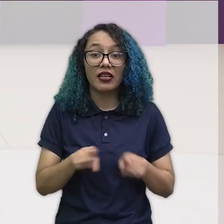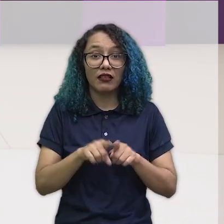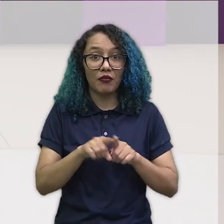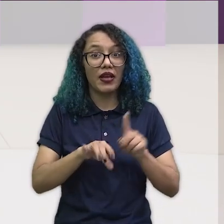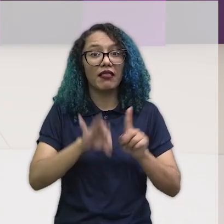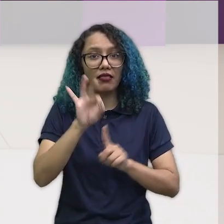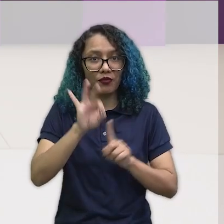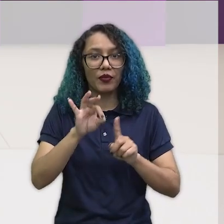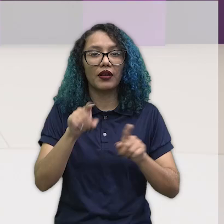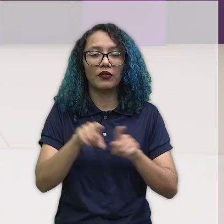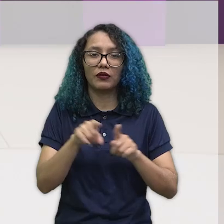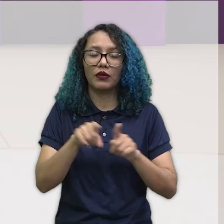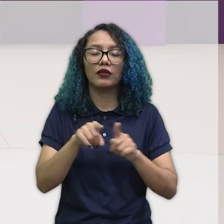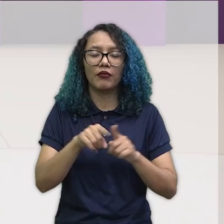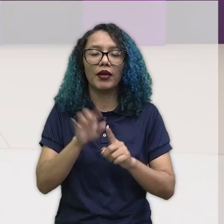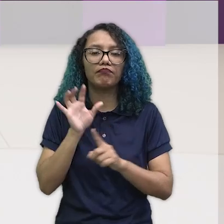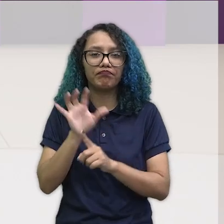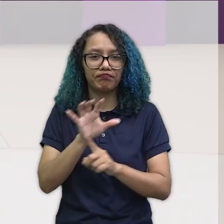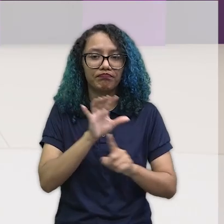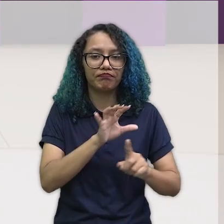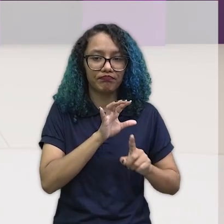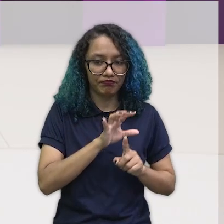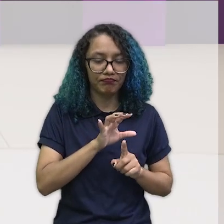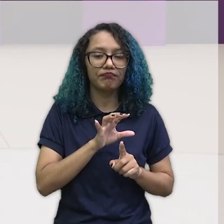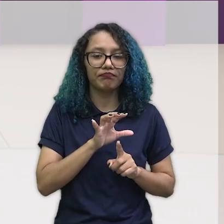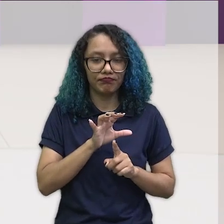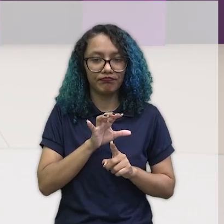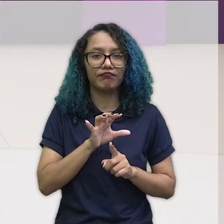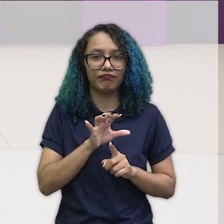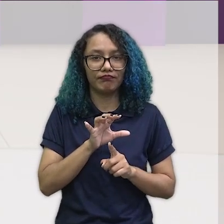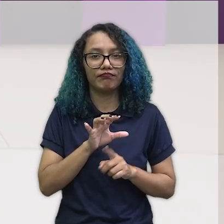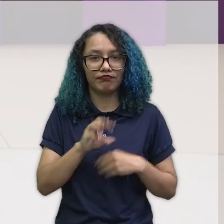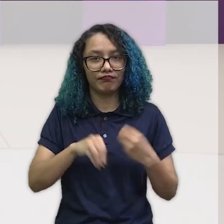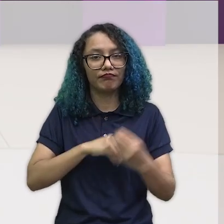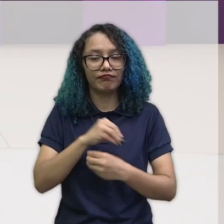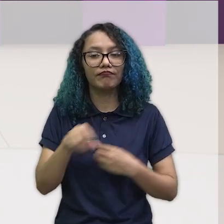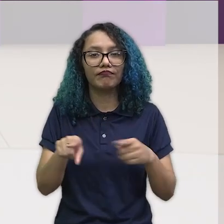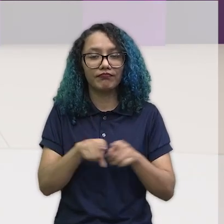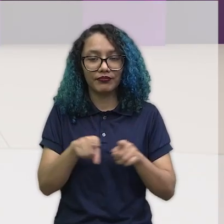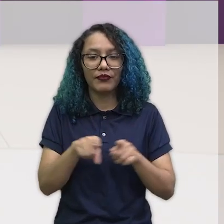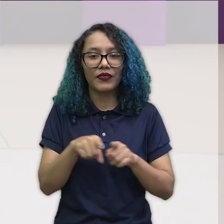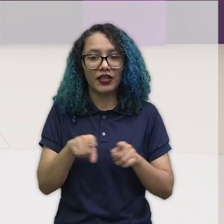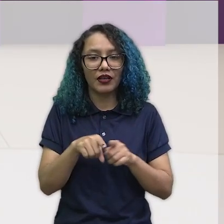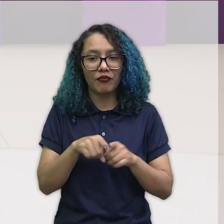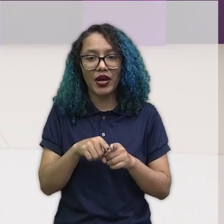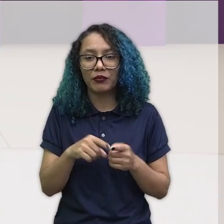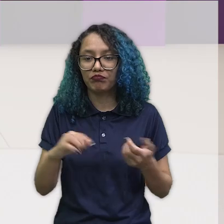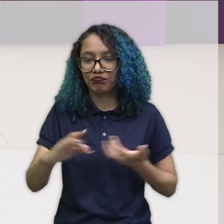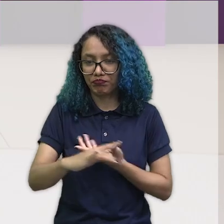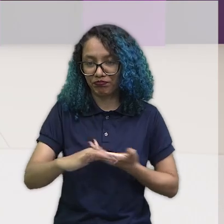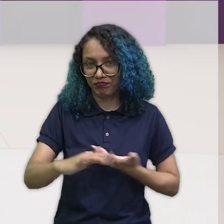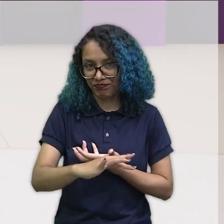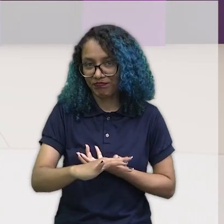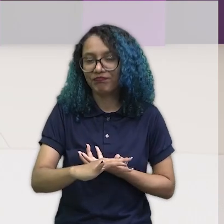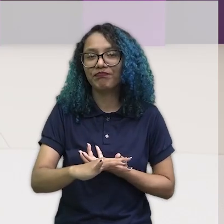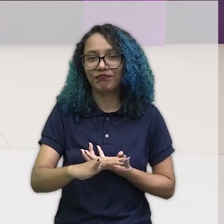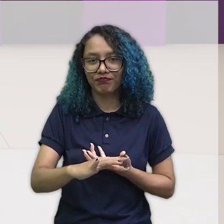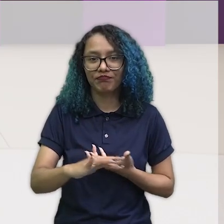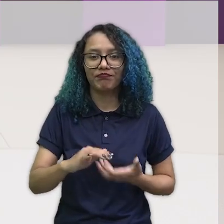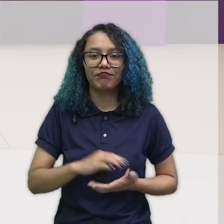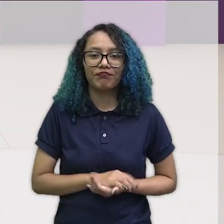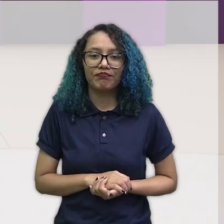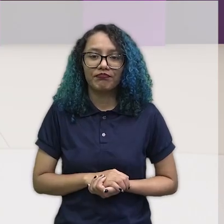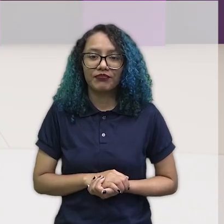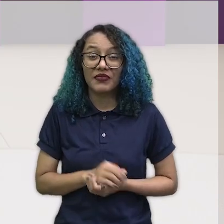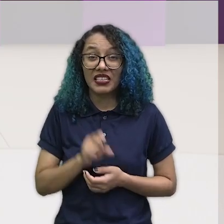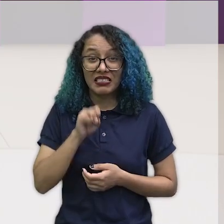a temperatura, ela também afeta, né, essa mistura entre os rios Negro e Solimões. Quem